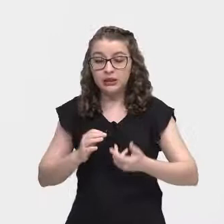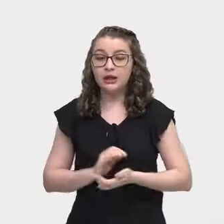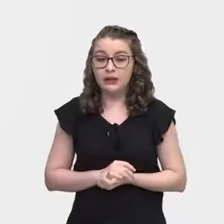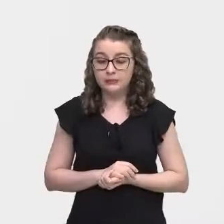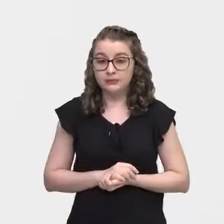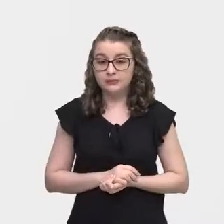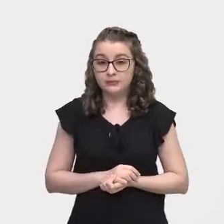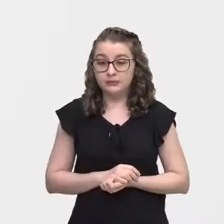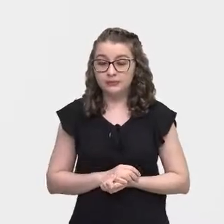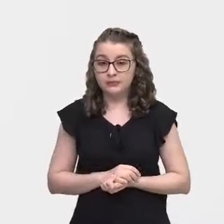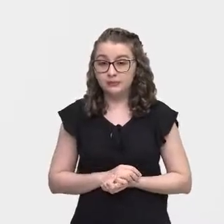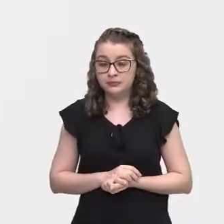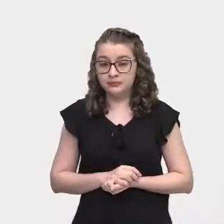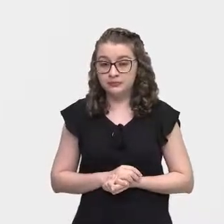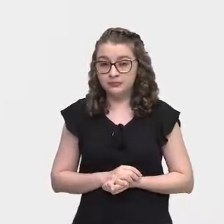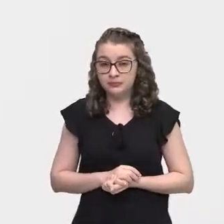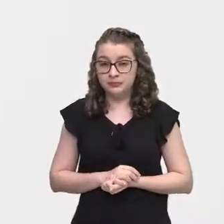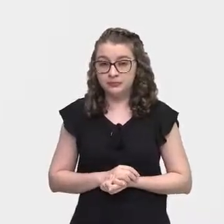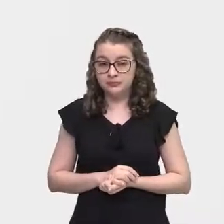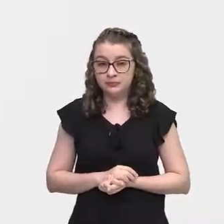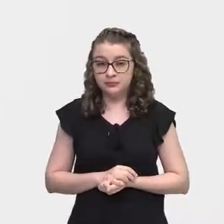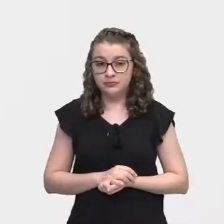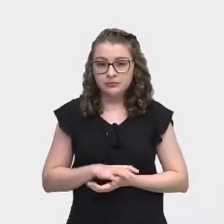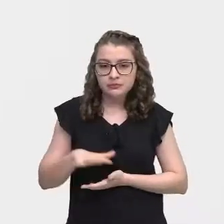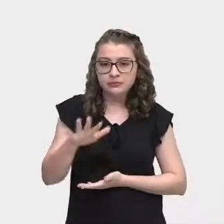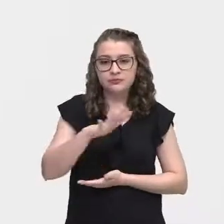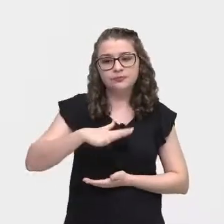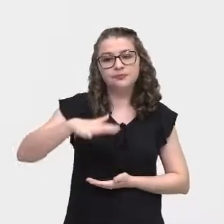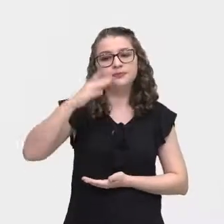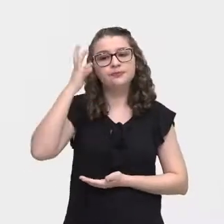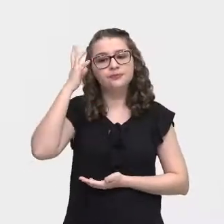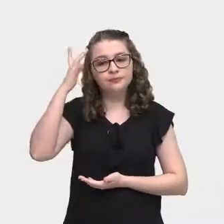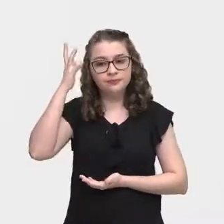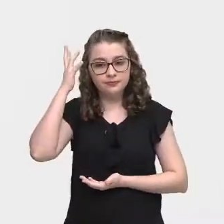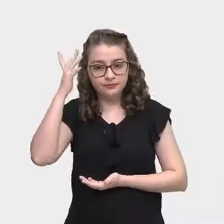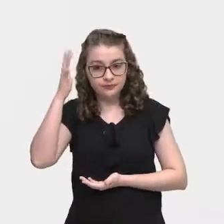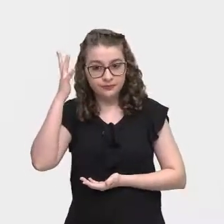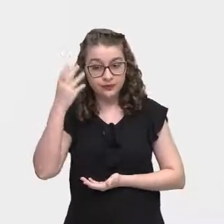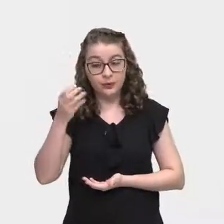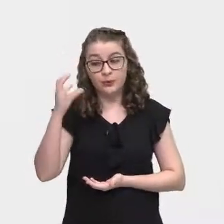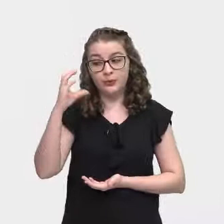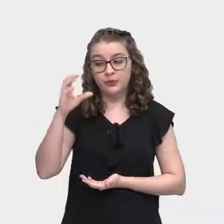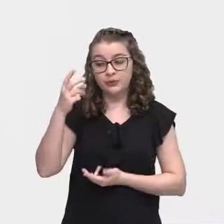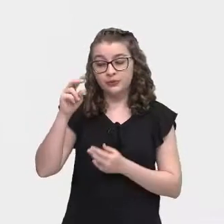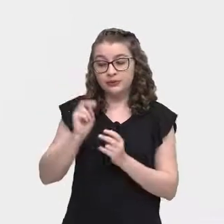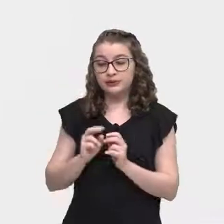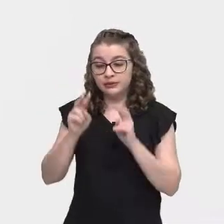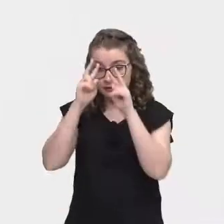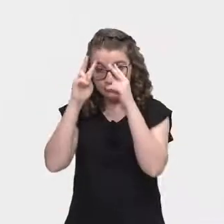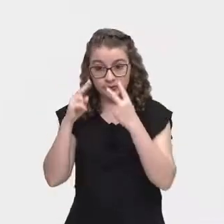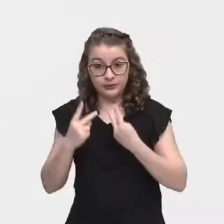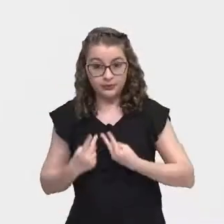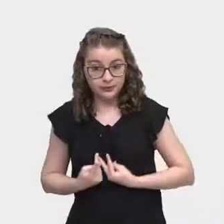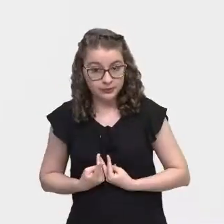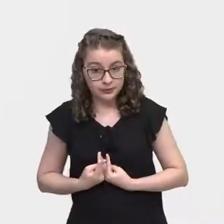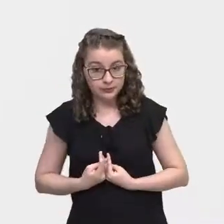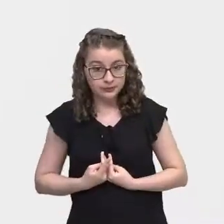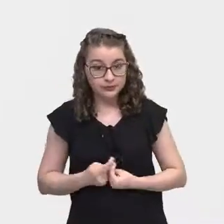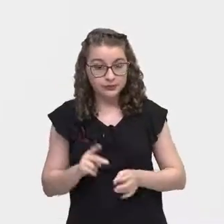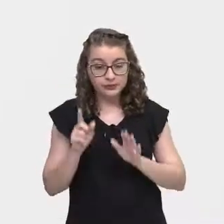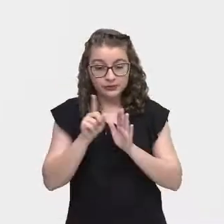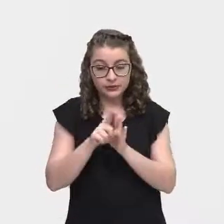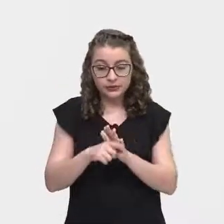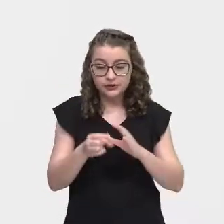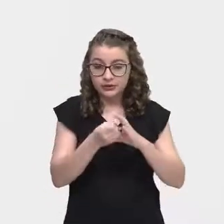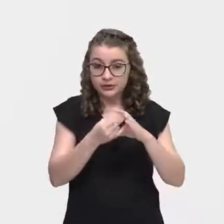Nós vimos que nós estamos no campo da filosofia como uma ciência humana que vai trazer aí